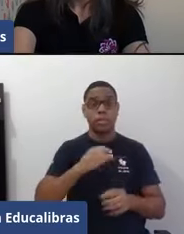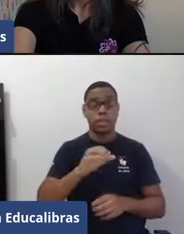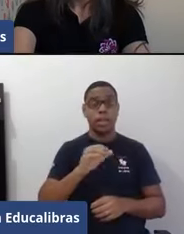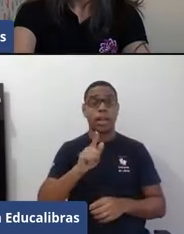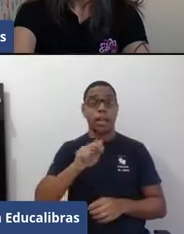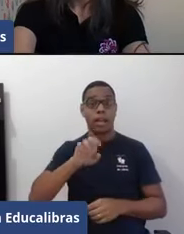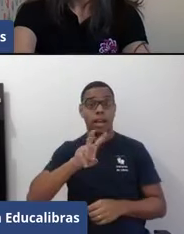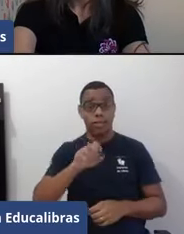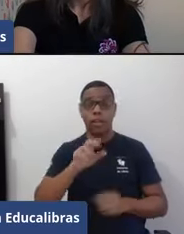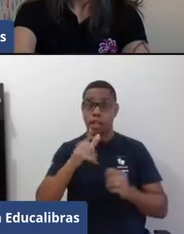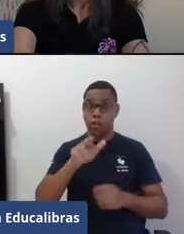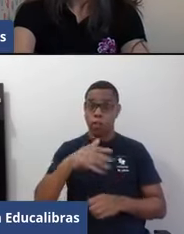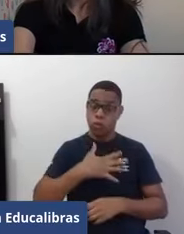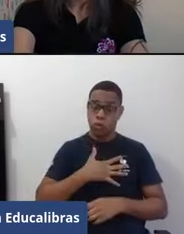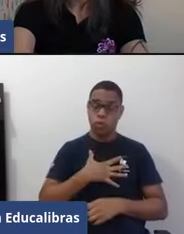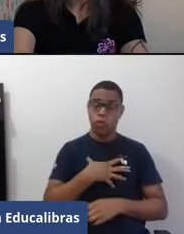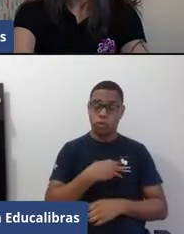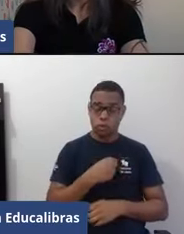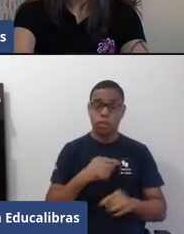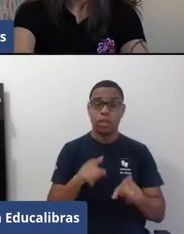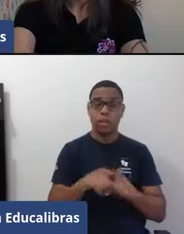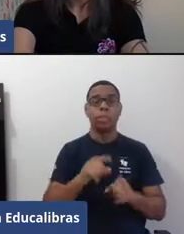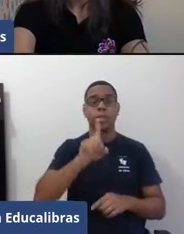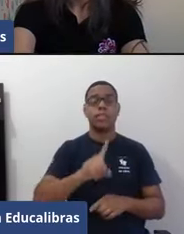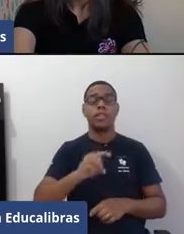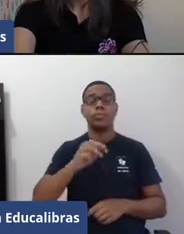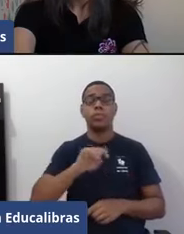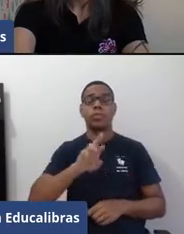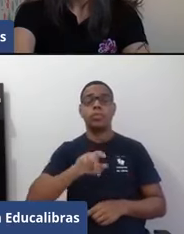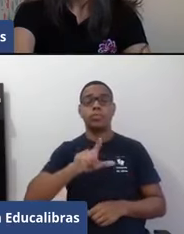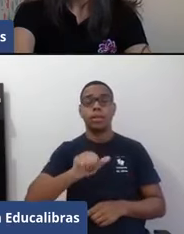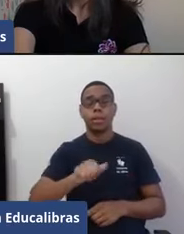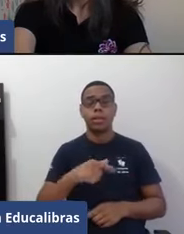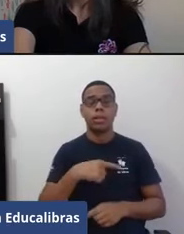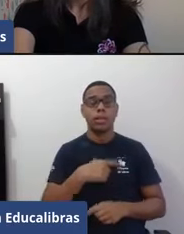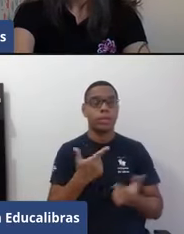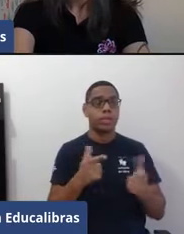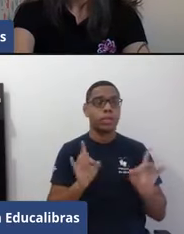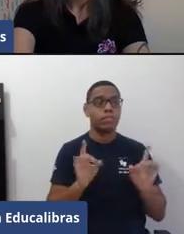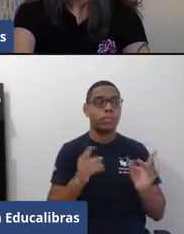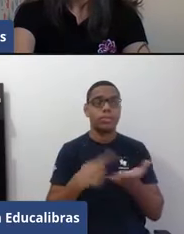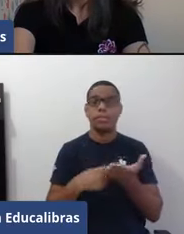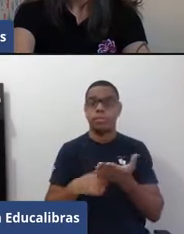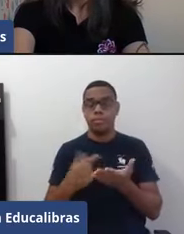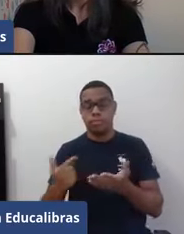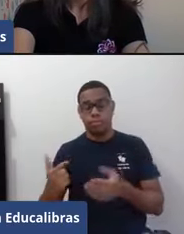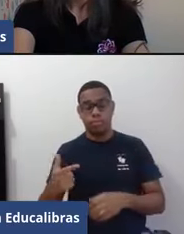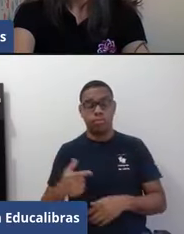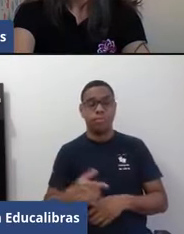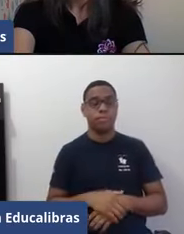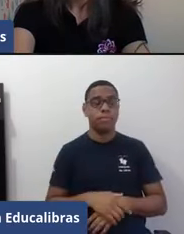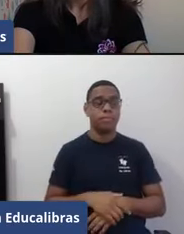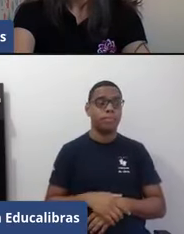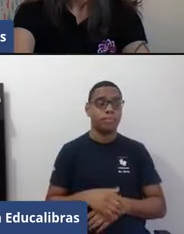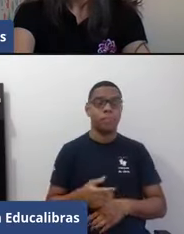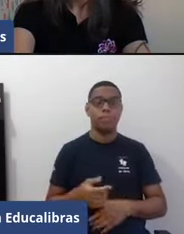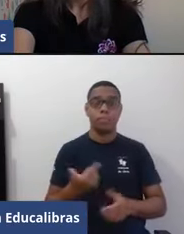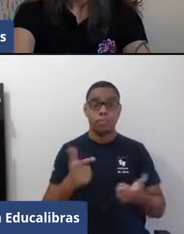é a Larissa, e deficiência múltipla? Não temos nada para deficiência múltipla. A Larissa, a Viviane e